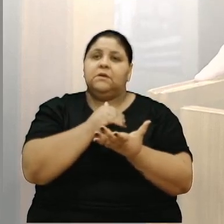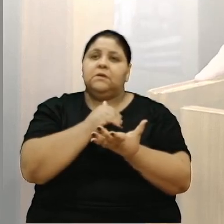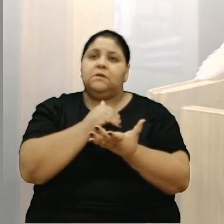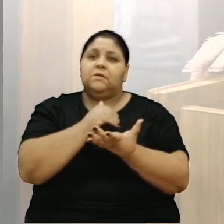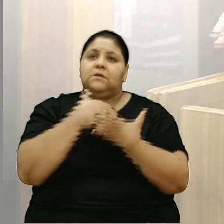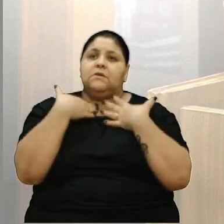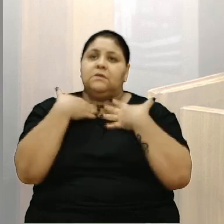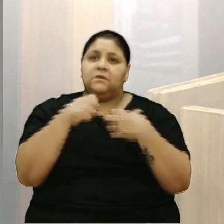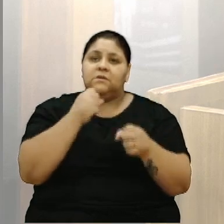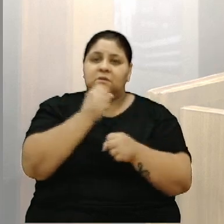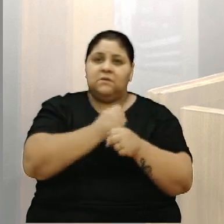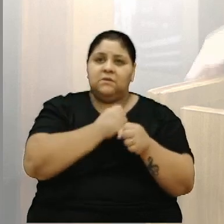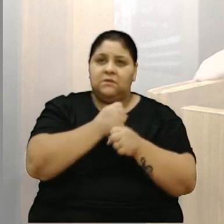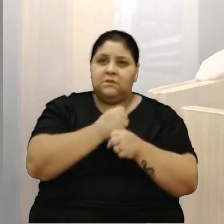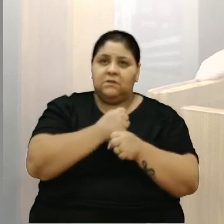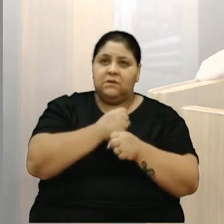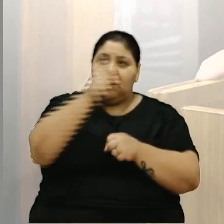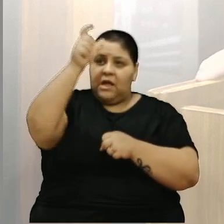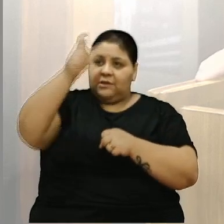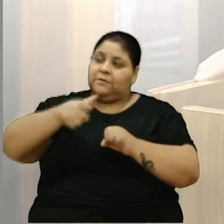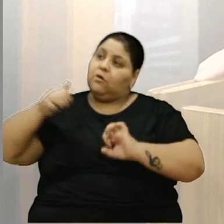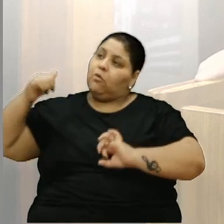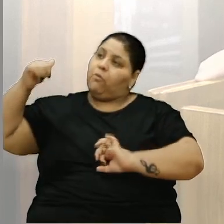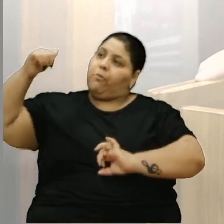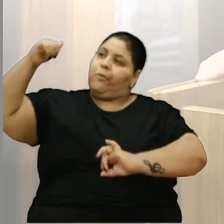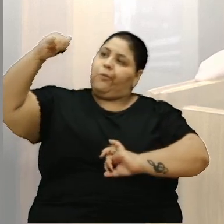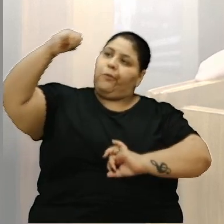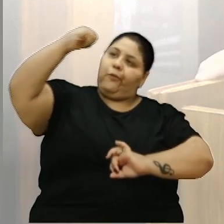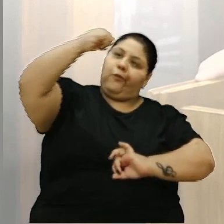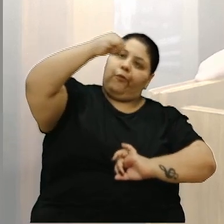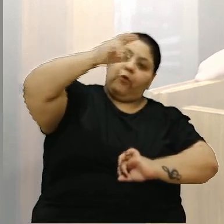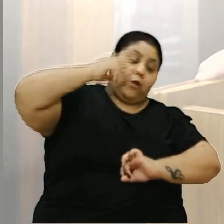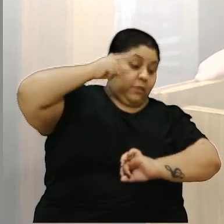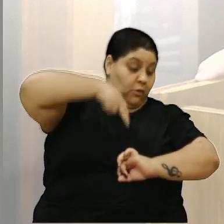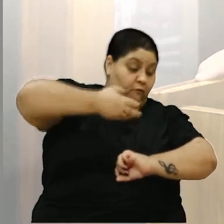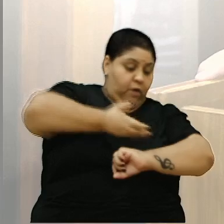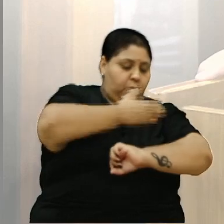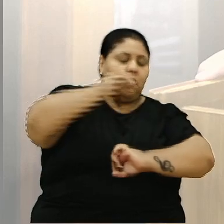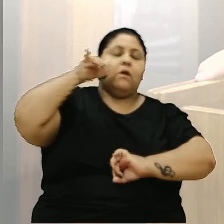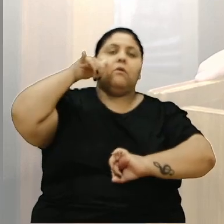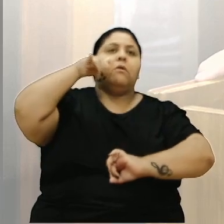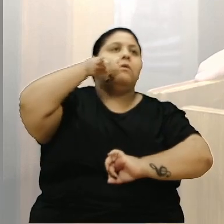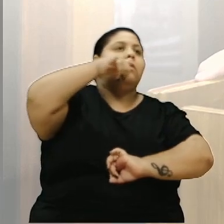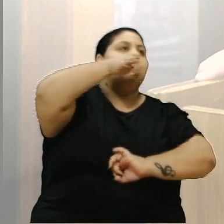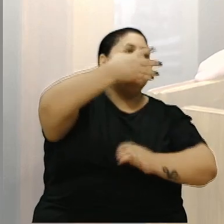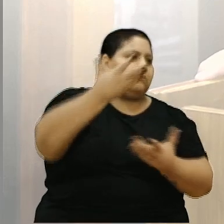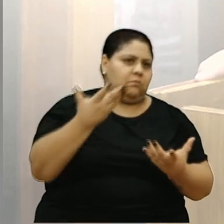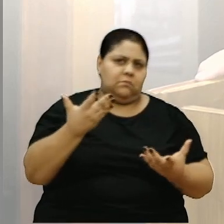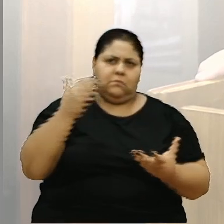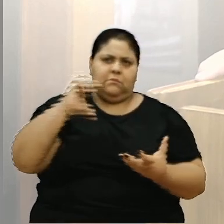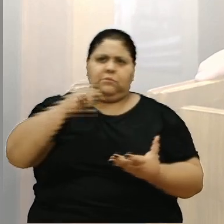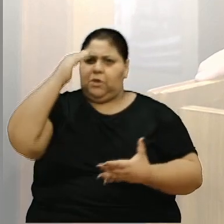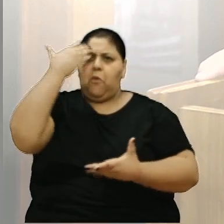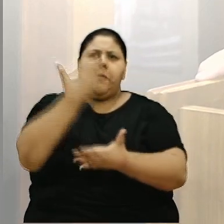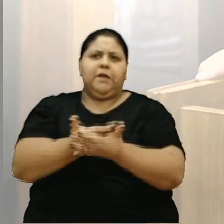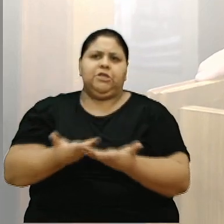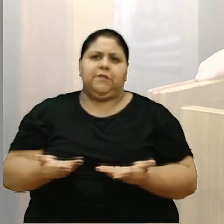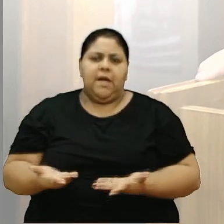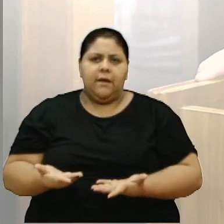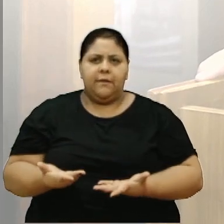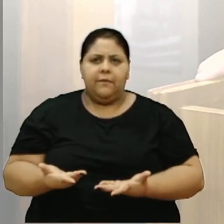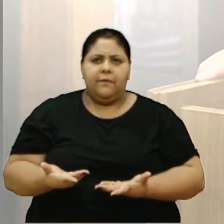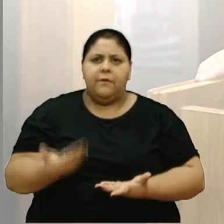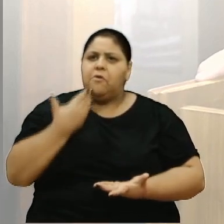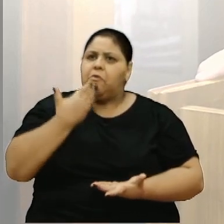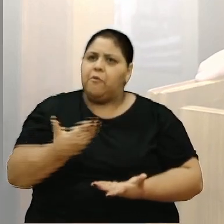Será que o pessoal passa de avião por ali? Eles não vêem esses buracos? Porque não dá de acreditar algumas coisas, porque não dá. Será que precisa